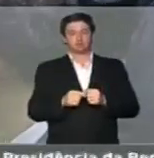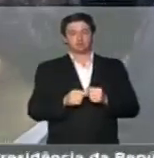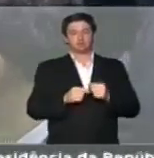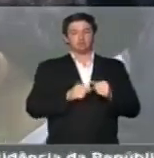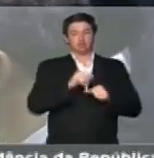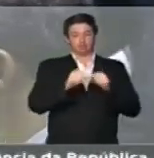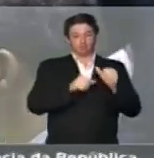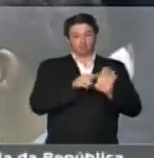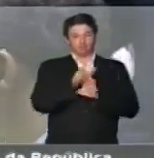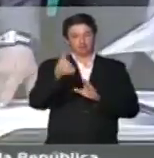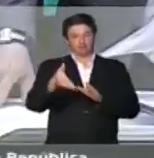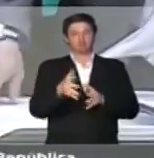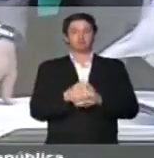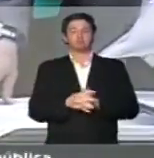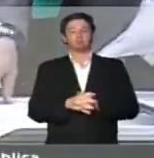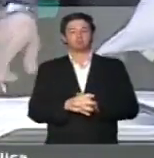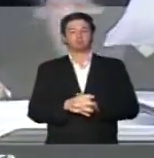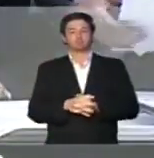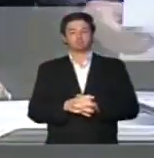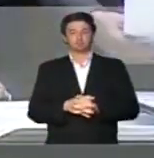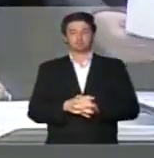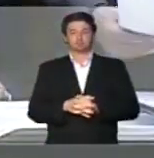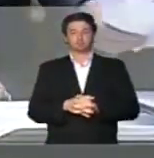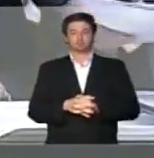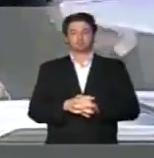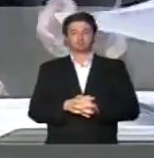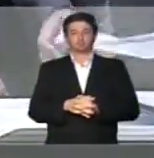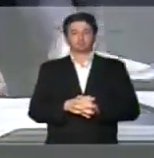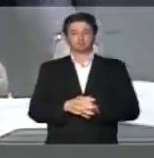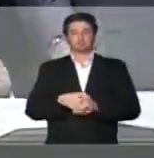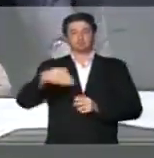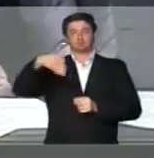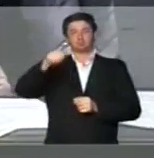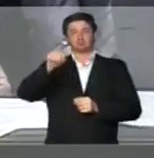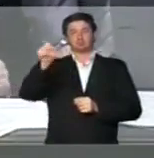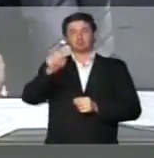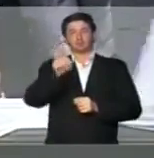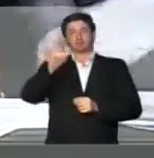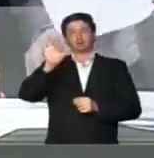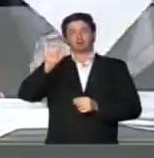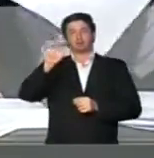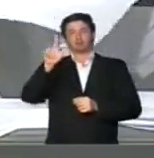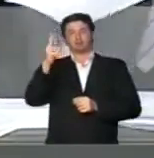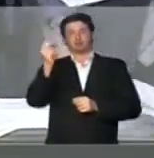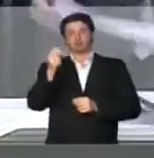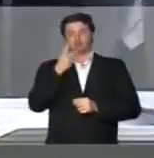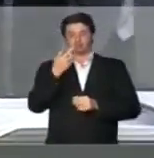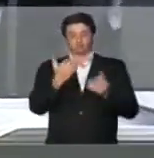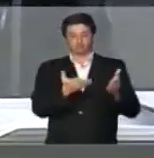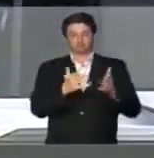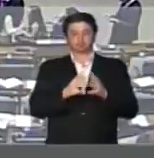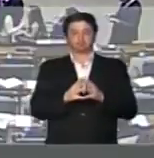retificar esse encaminhamento. Deputado Max Filho, com a palavra, Vossa Excelência.